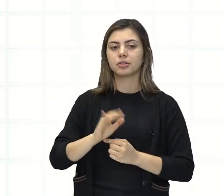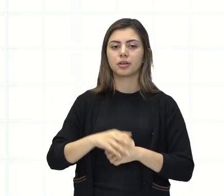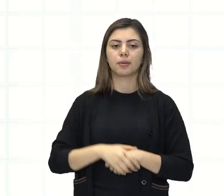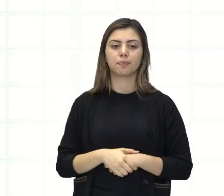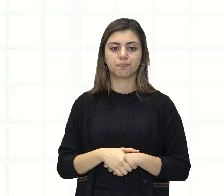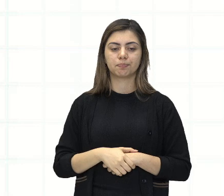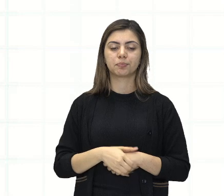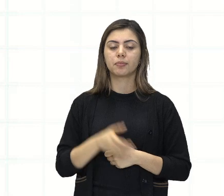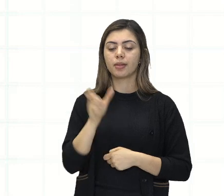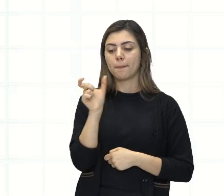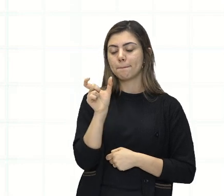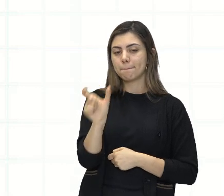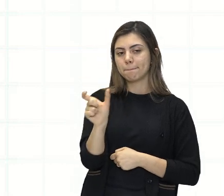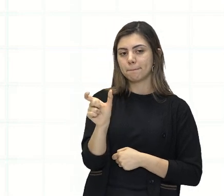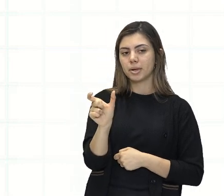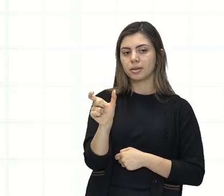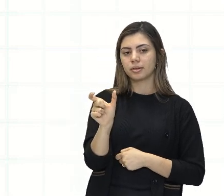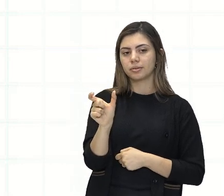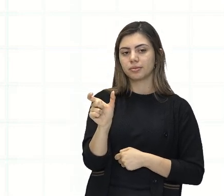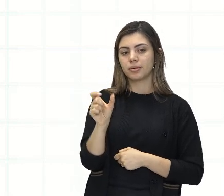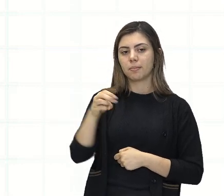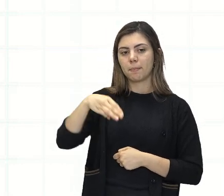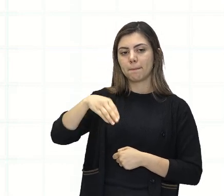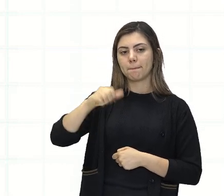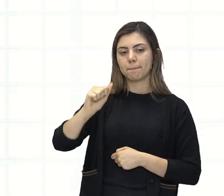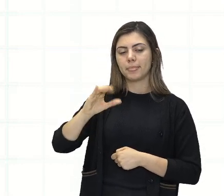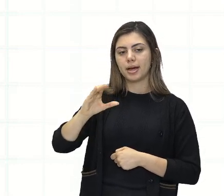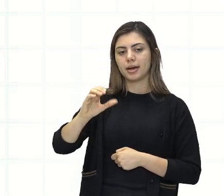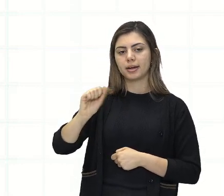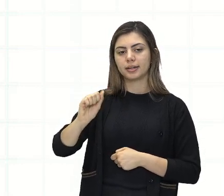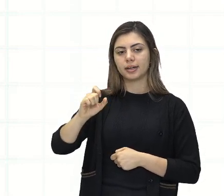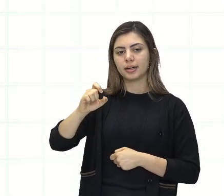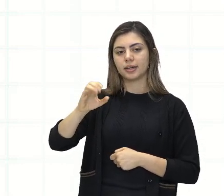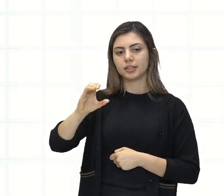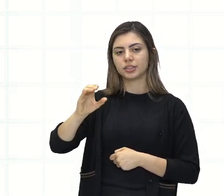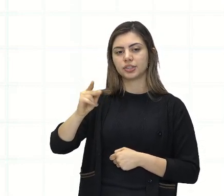temos a palavra macaxeira.